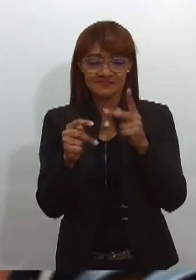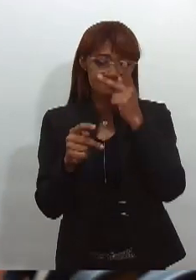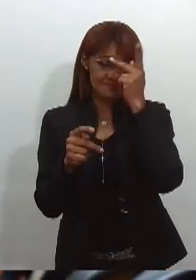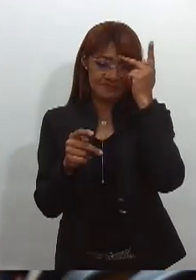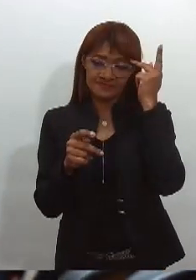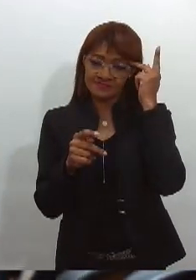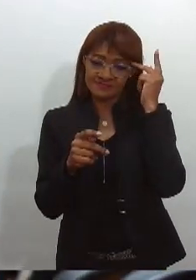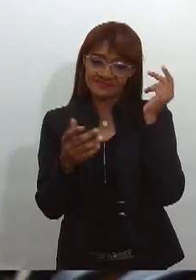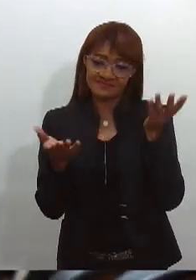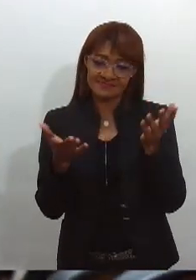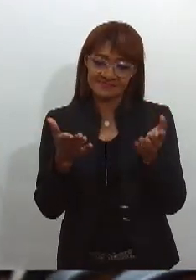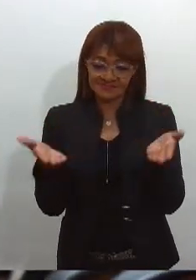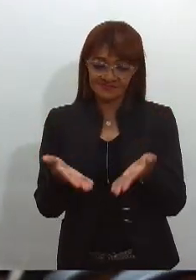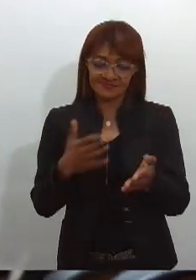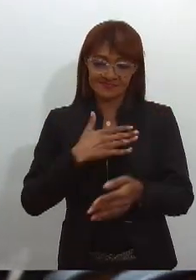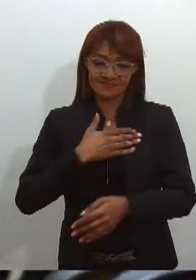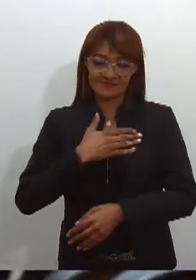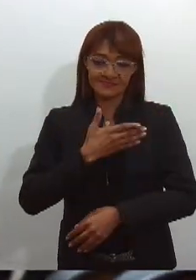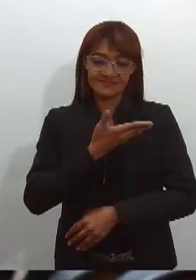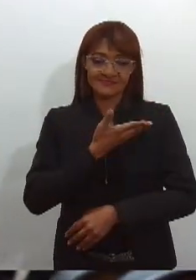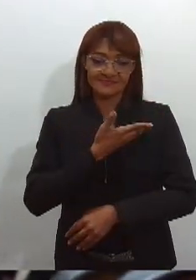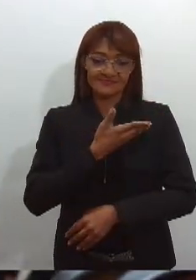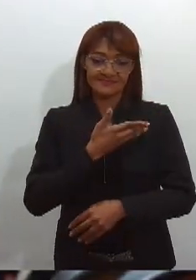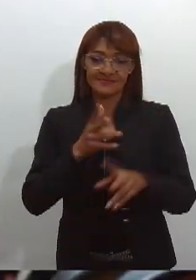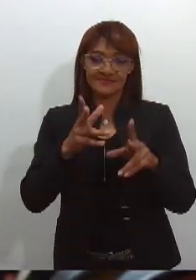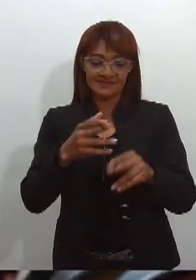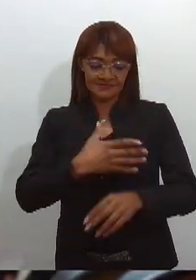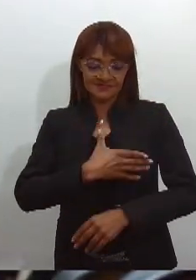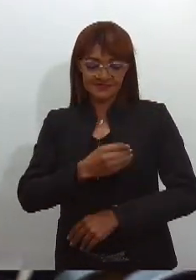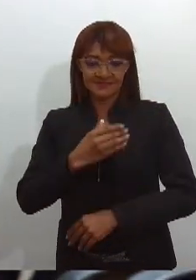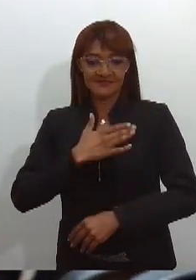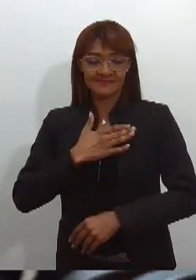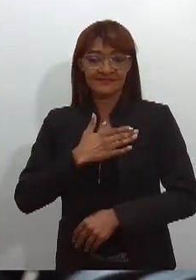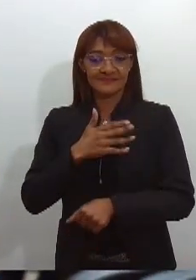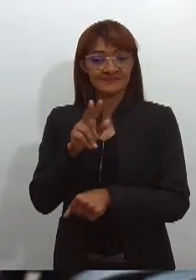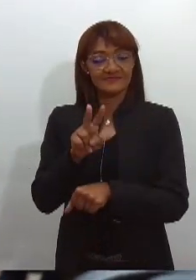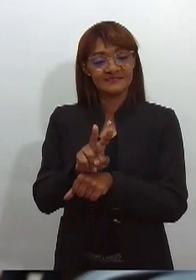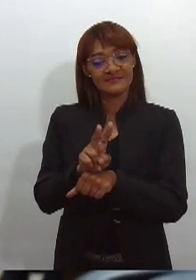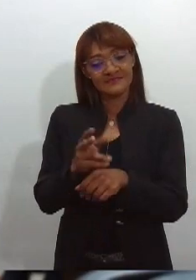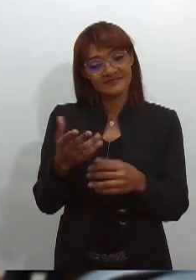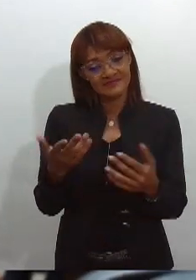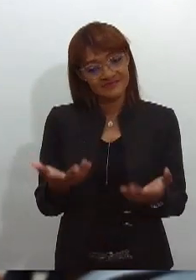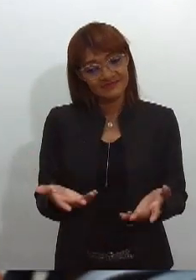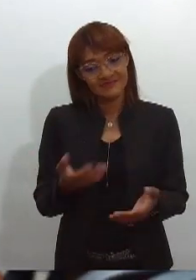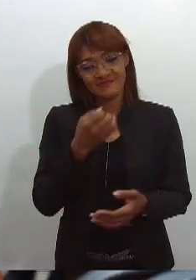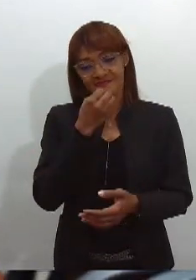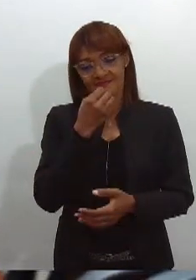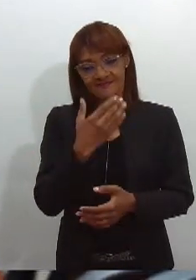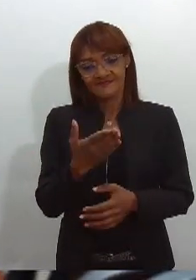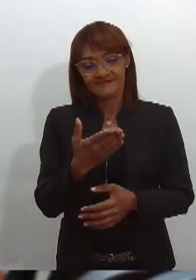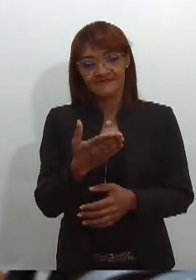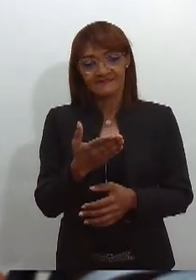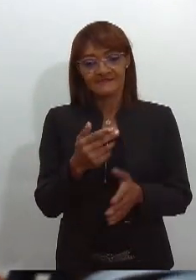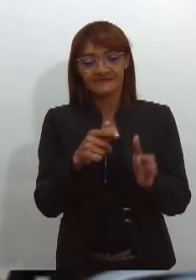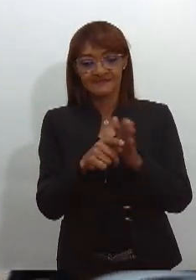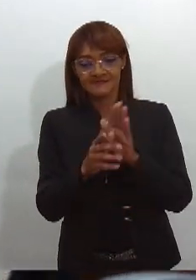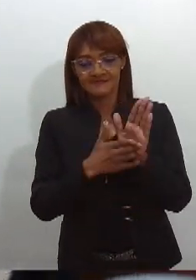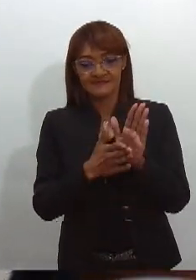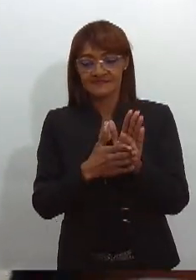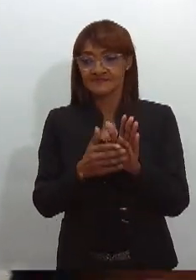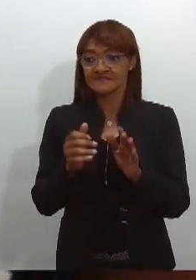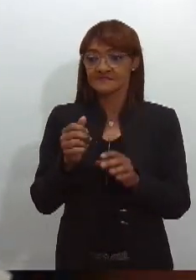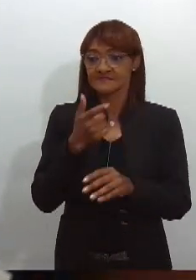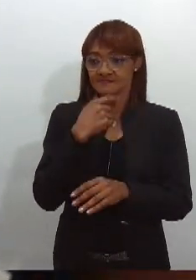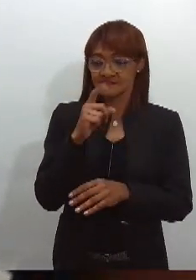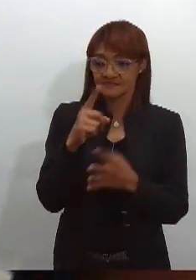amiga, e como se fosse uma filha. E aí foi muito bom quando eu fiz a proposta a Luciano, e Luciano aceitou, né? E a